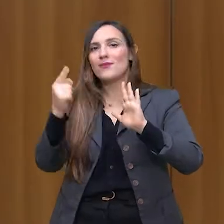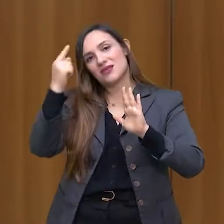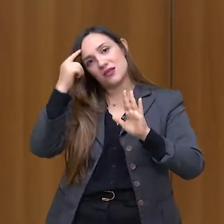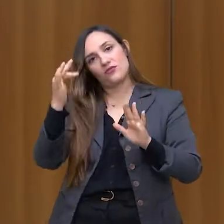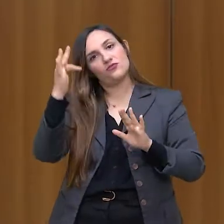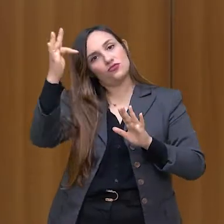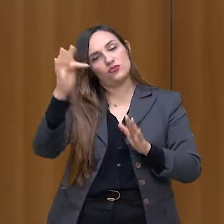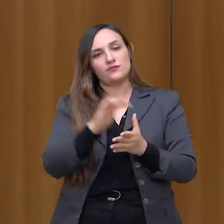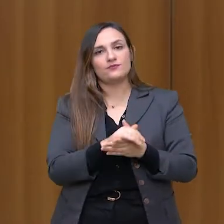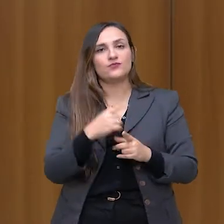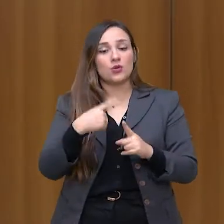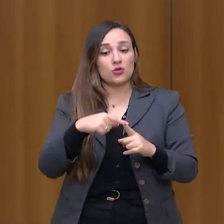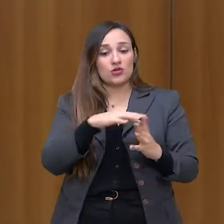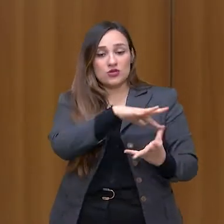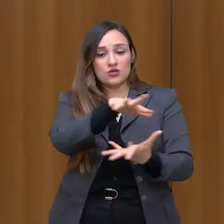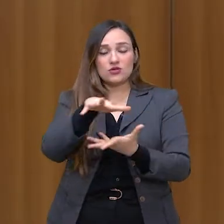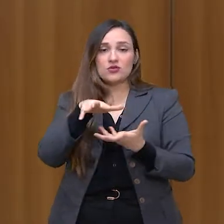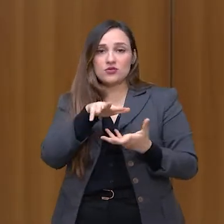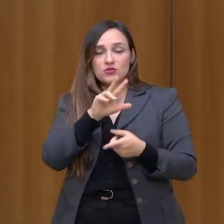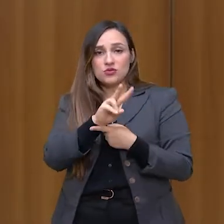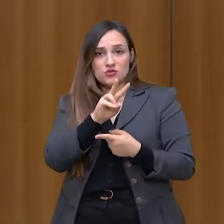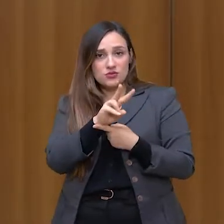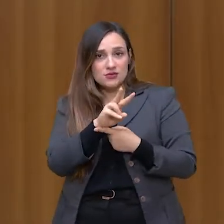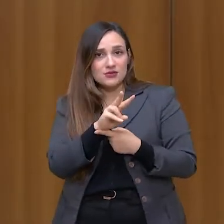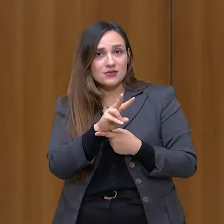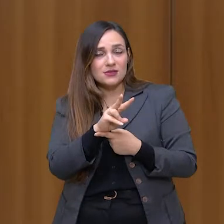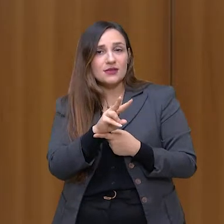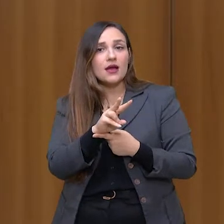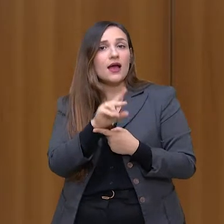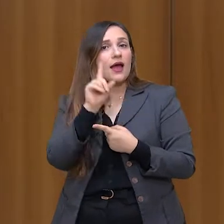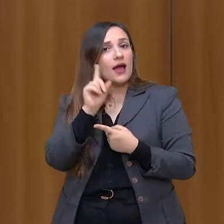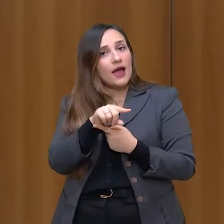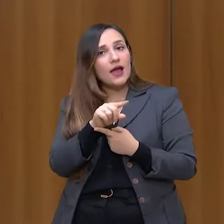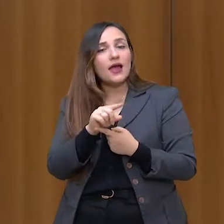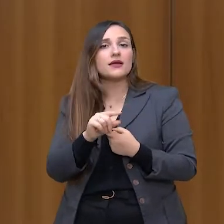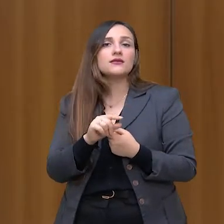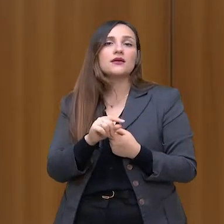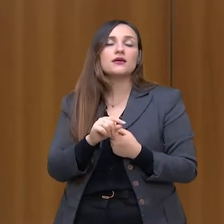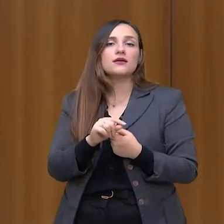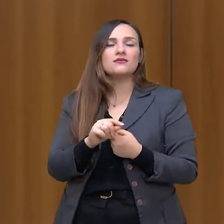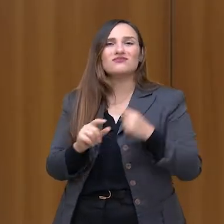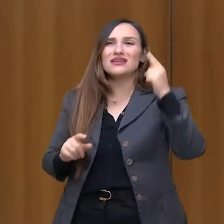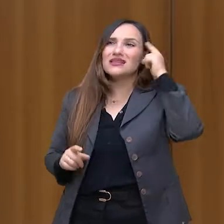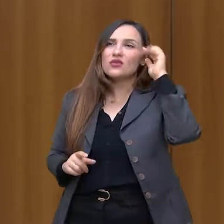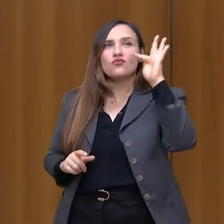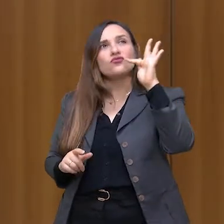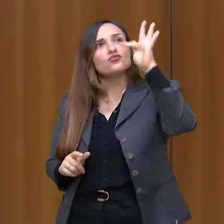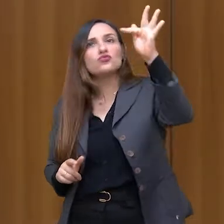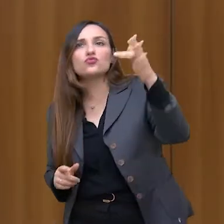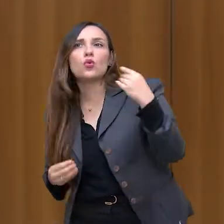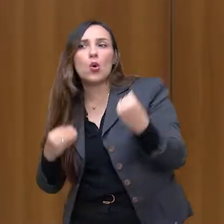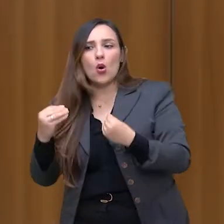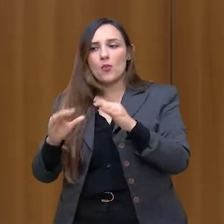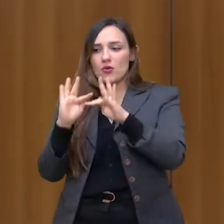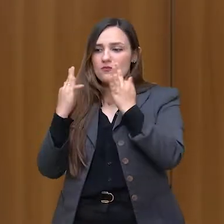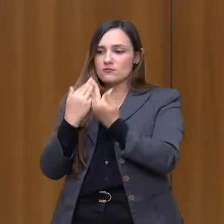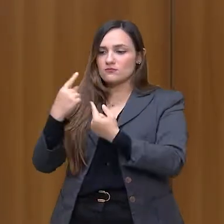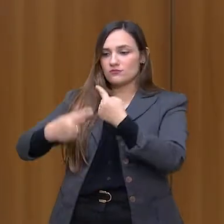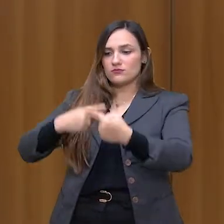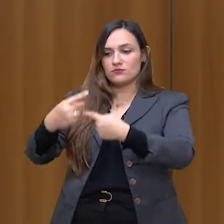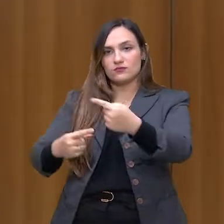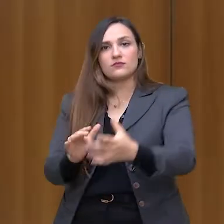futuro, porque a sustentabilidade é um pensamento para o futuro, para gerações futuras, para pensarmos